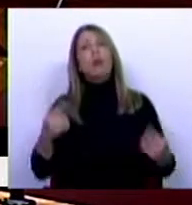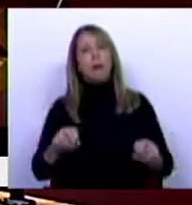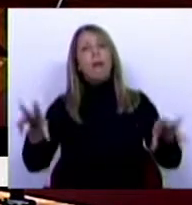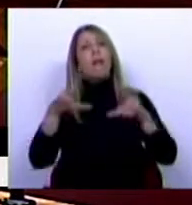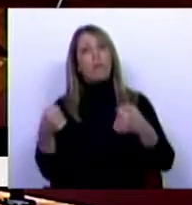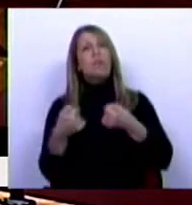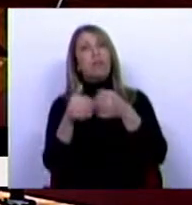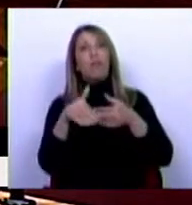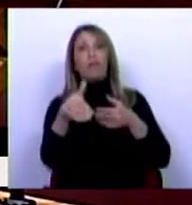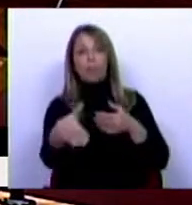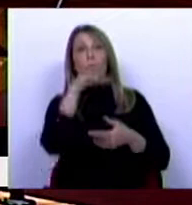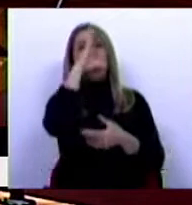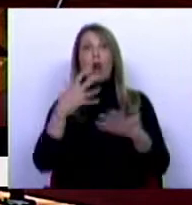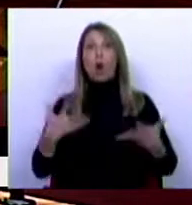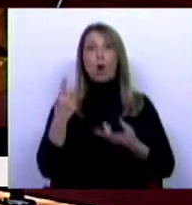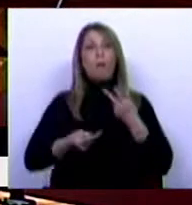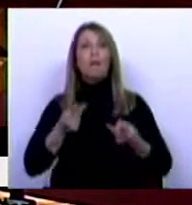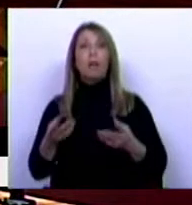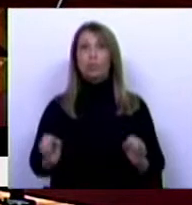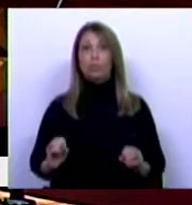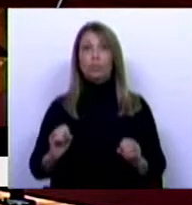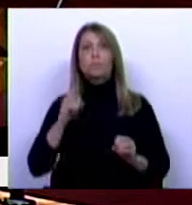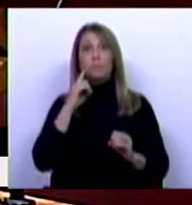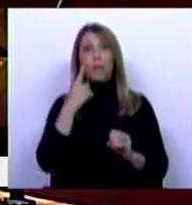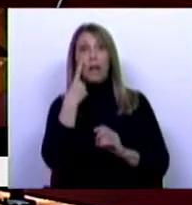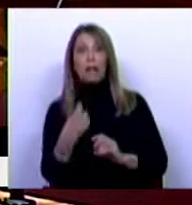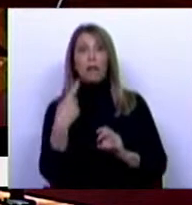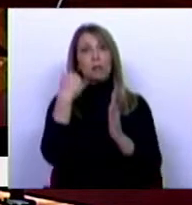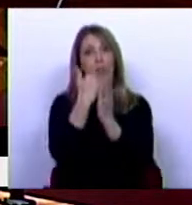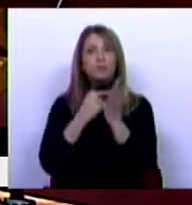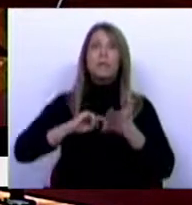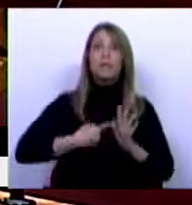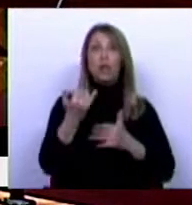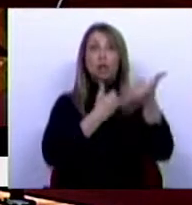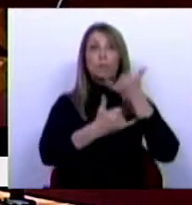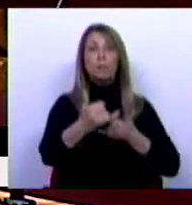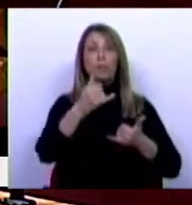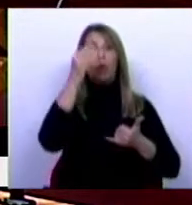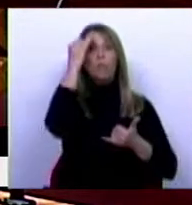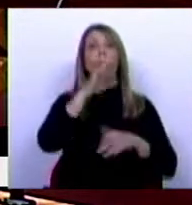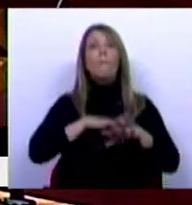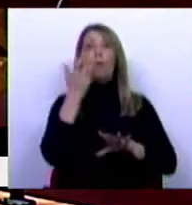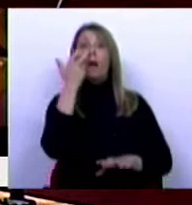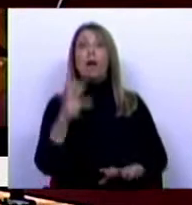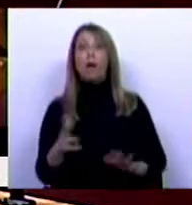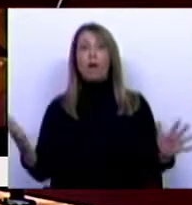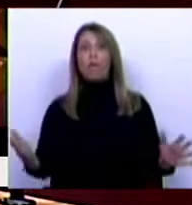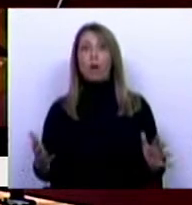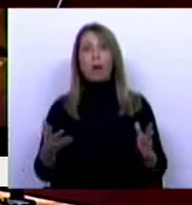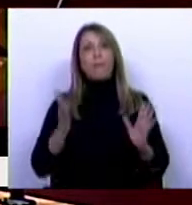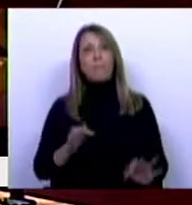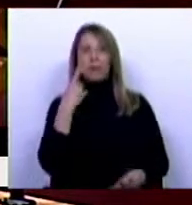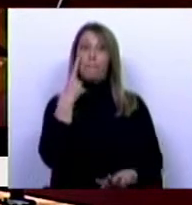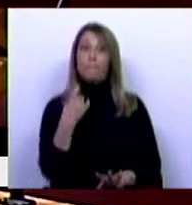O Governo tem neste momento em análise a identificação das necessidades de substituição de professores por via da aposentação, para que sejam identificadas